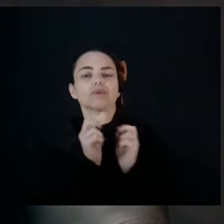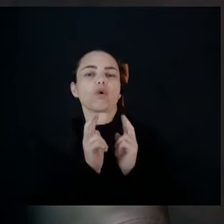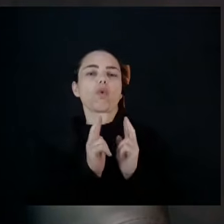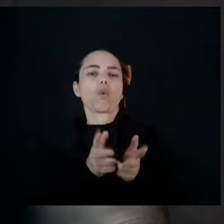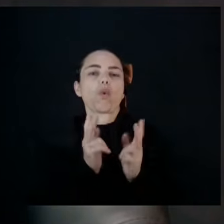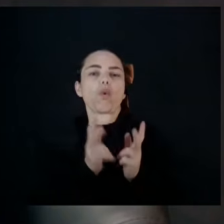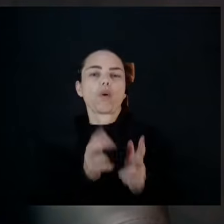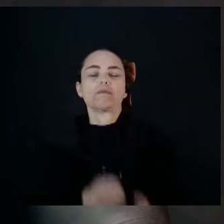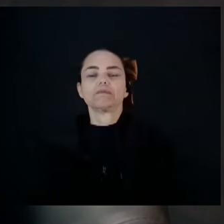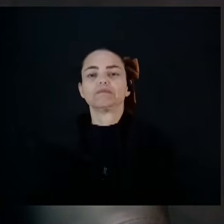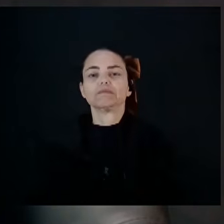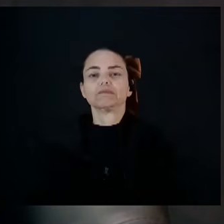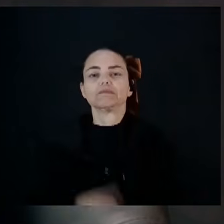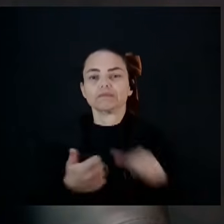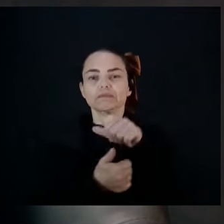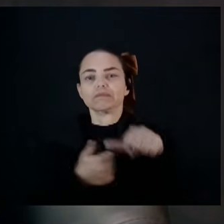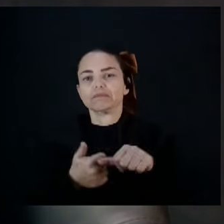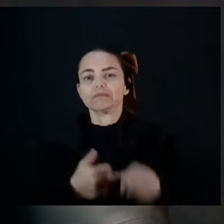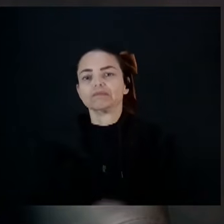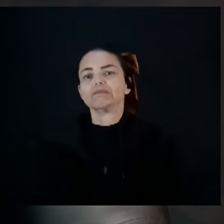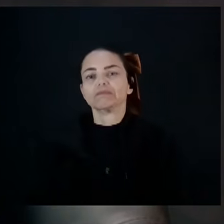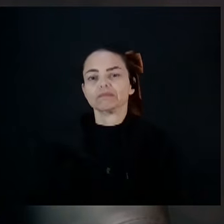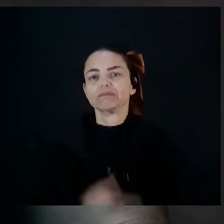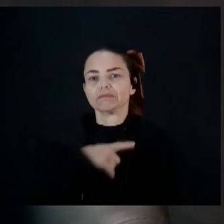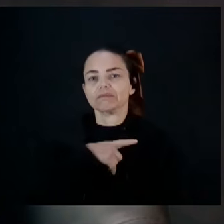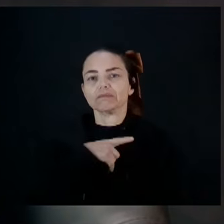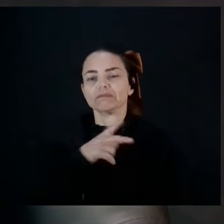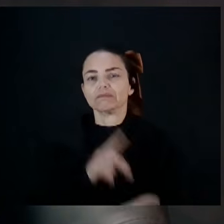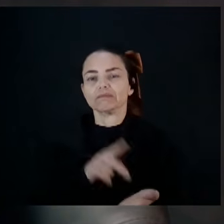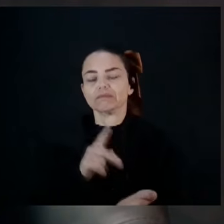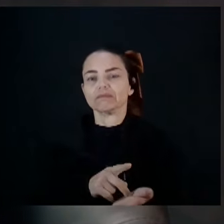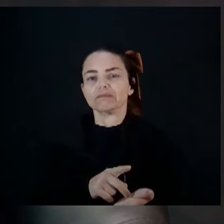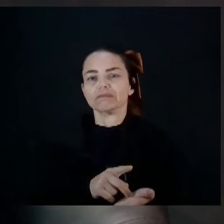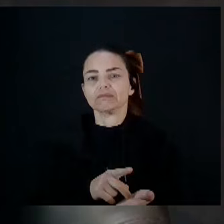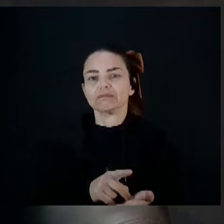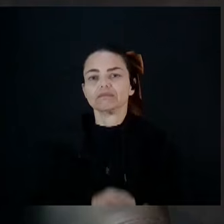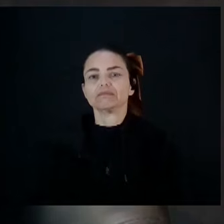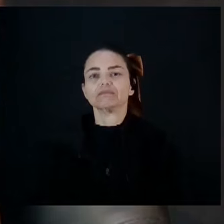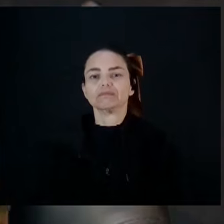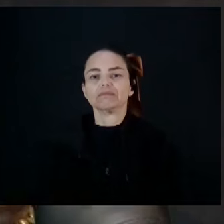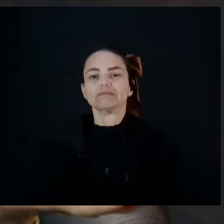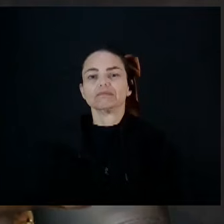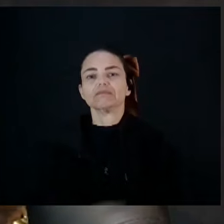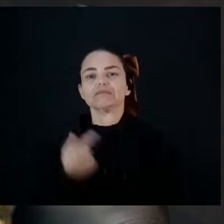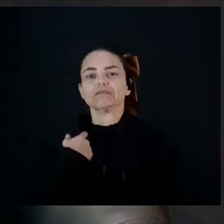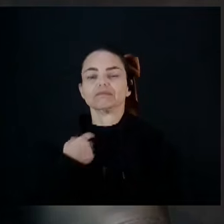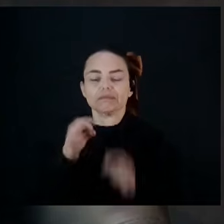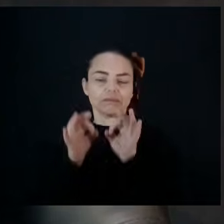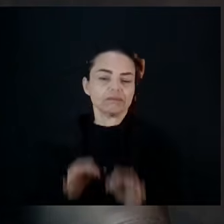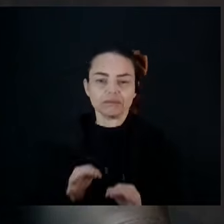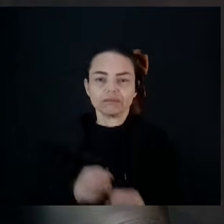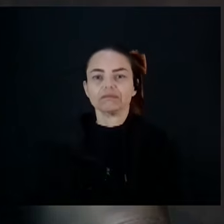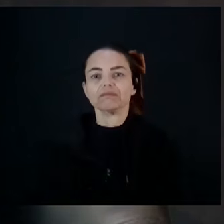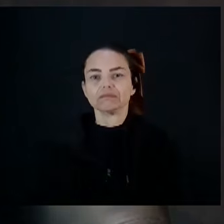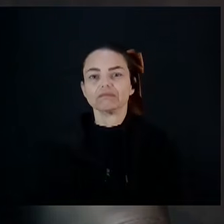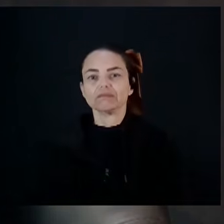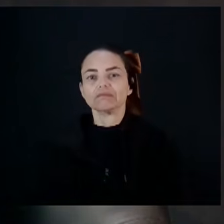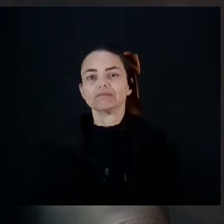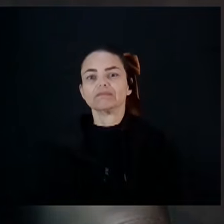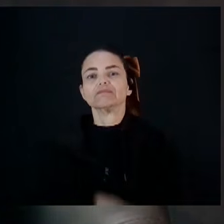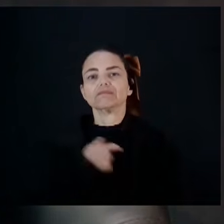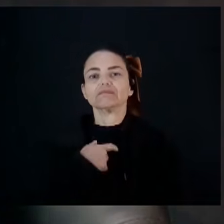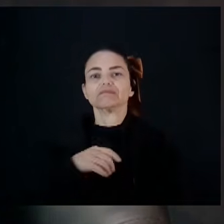possível reverter. É só a gente ter realmente esse olhar sincero para nós, assertividade quando é o caso da gente comunicar